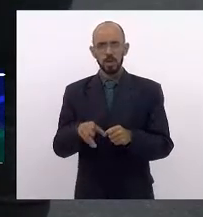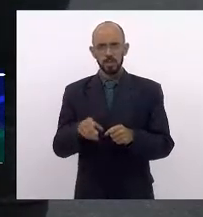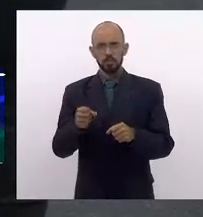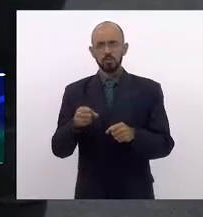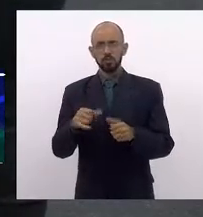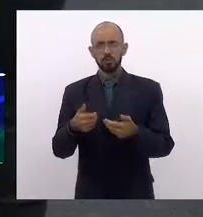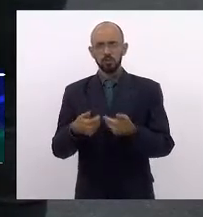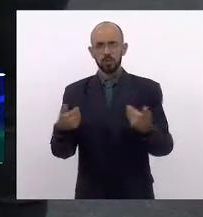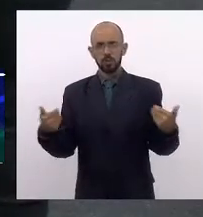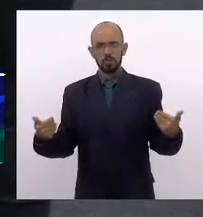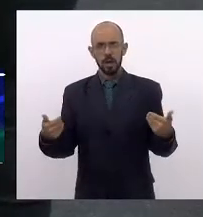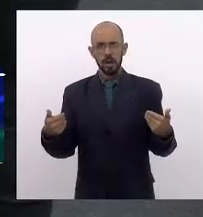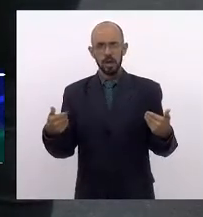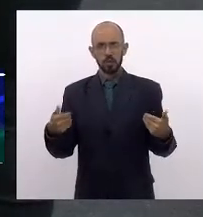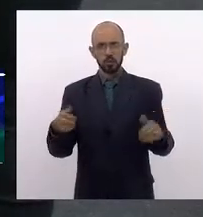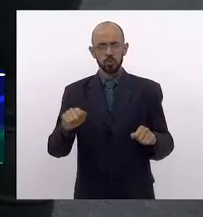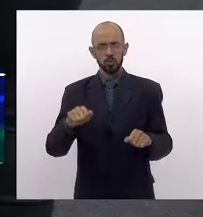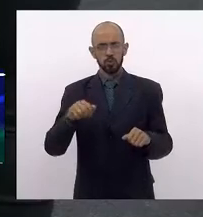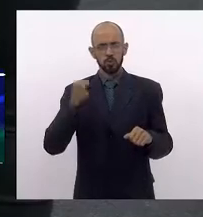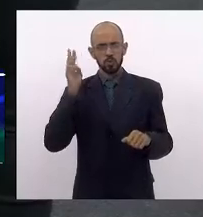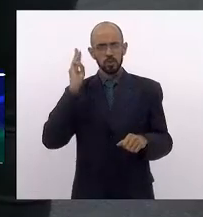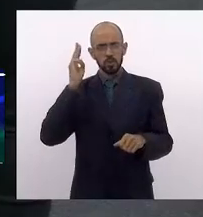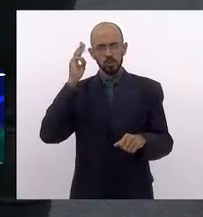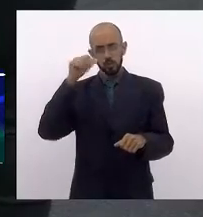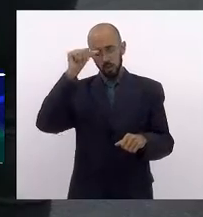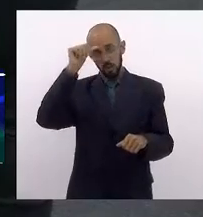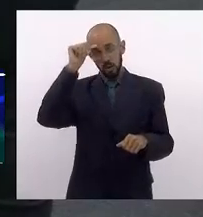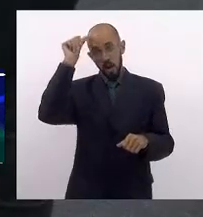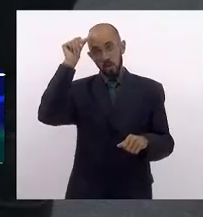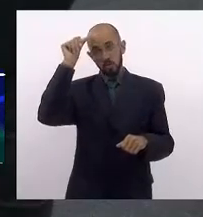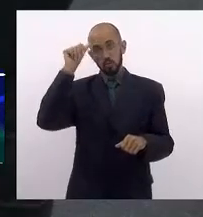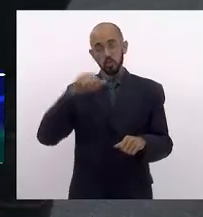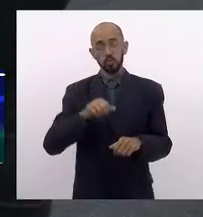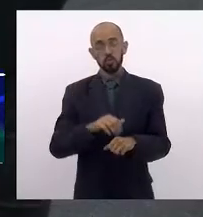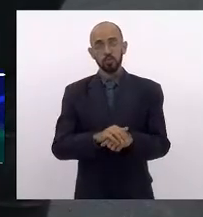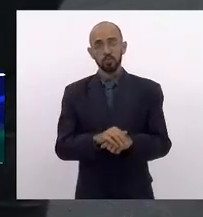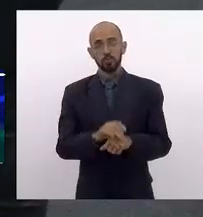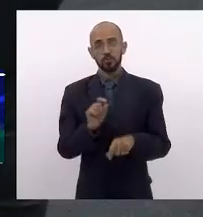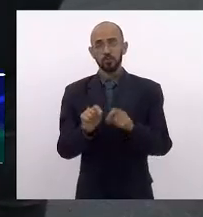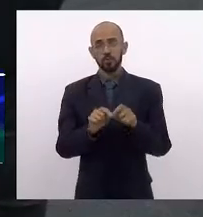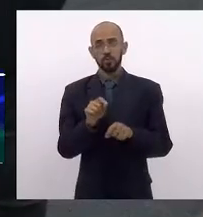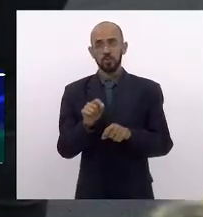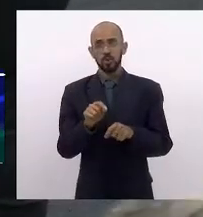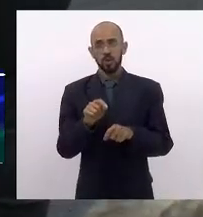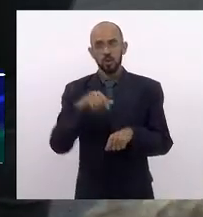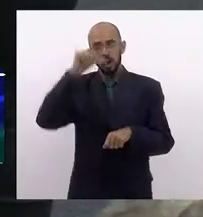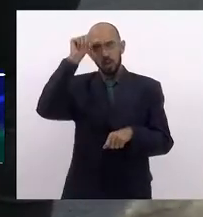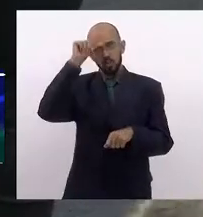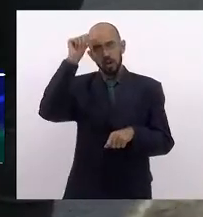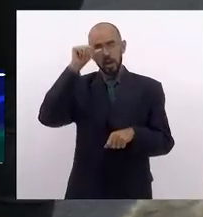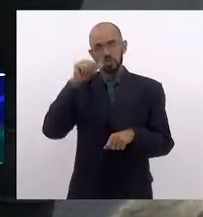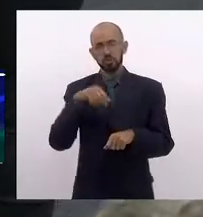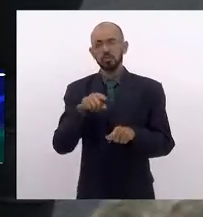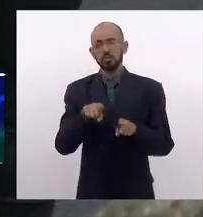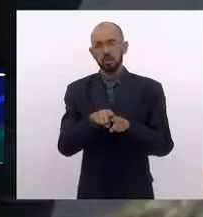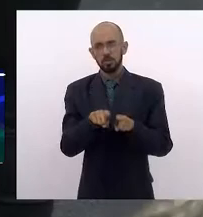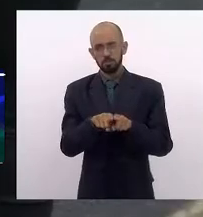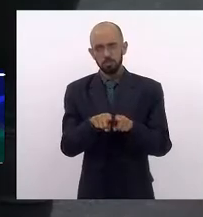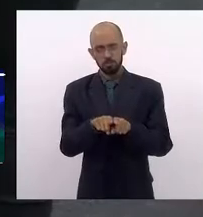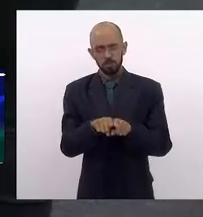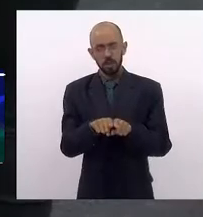20 cm Cláudio estender sem ter nada a ver com e critica o impeachment governo Cláudio Castro merecia também tem uma